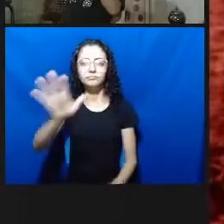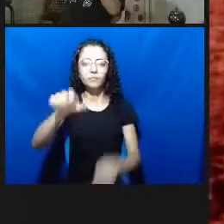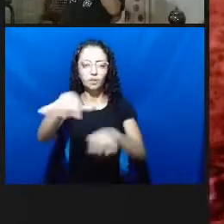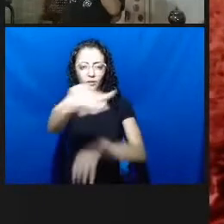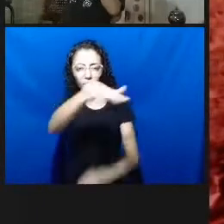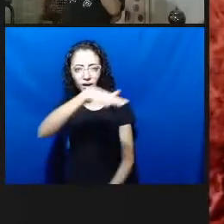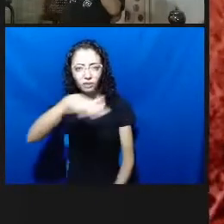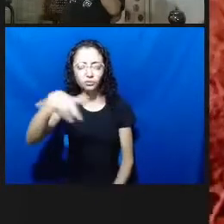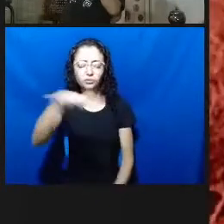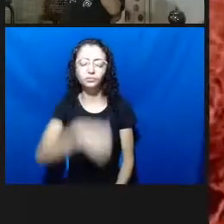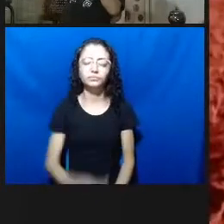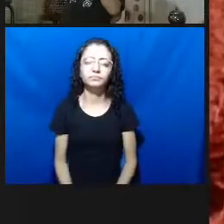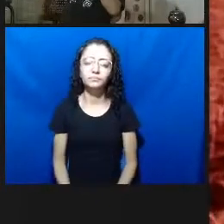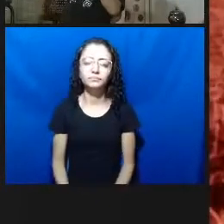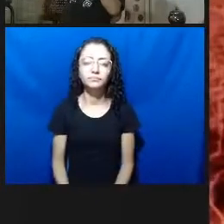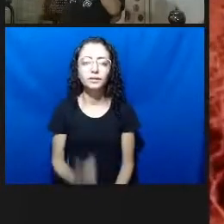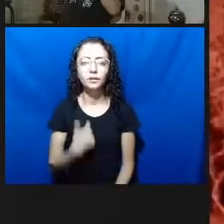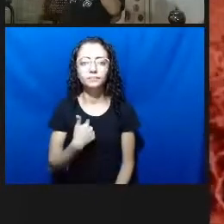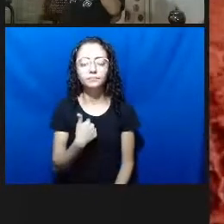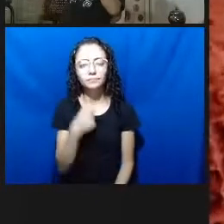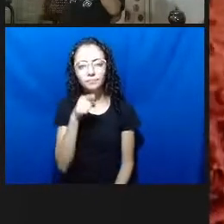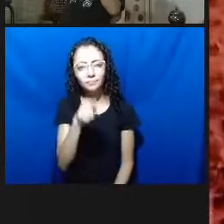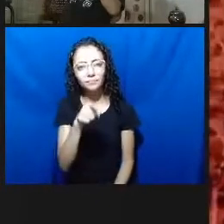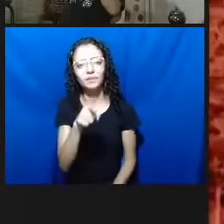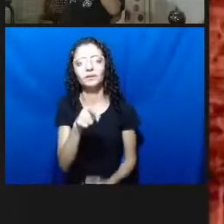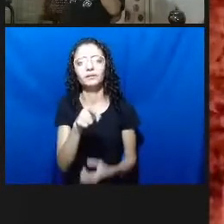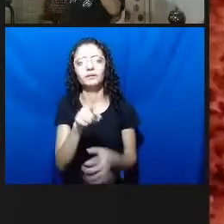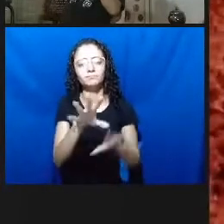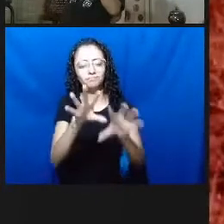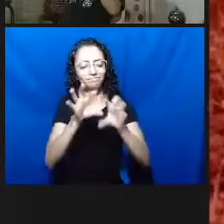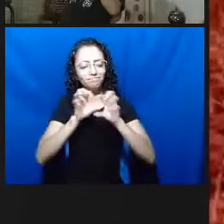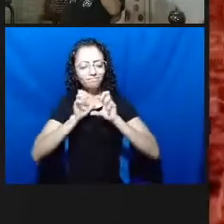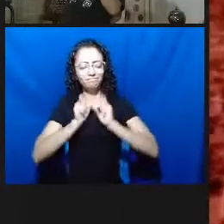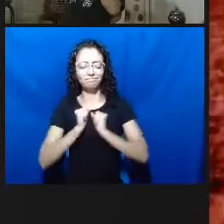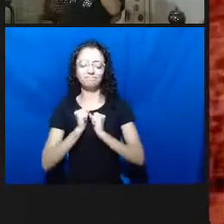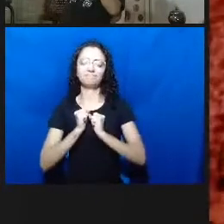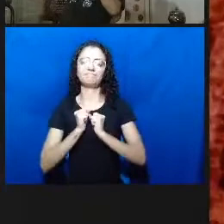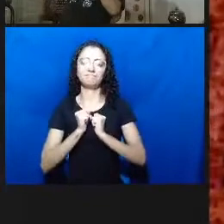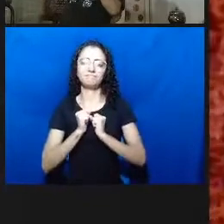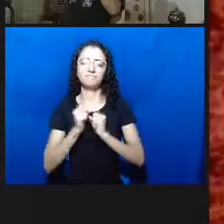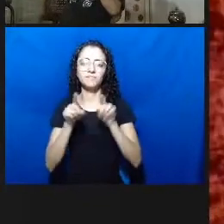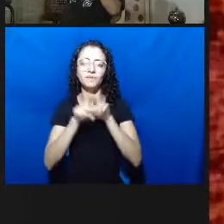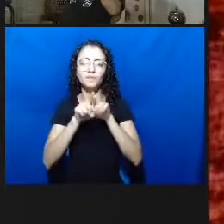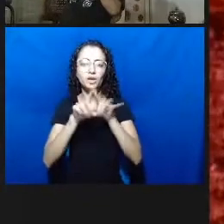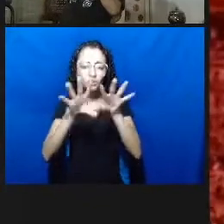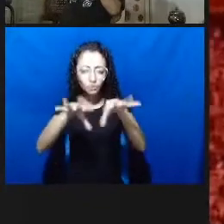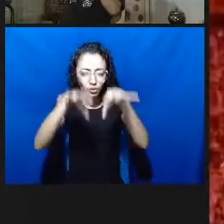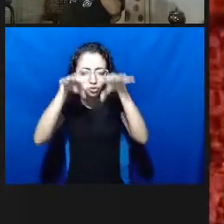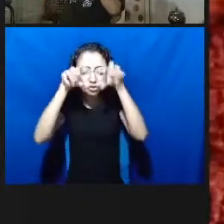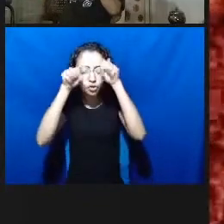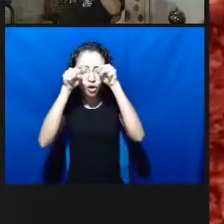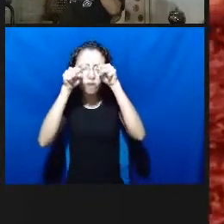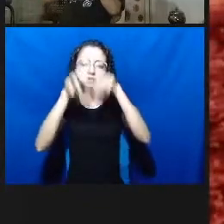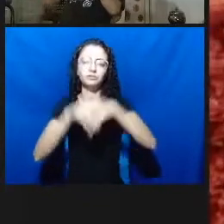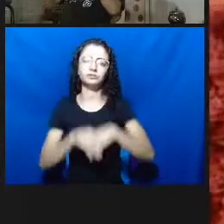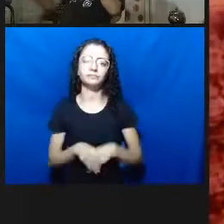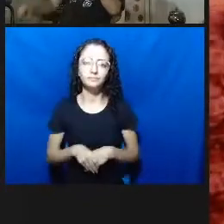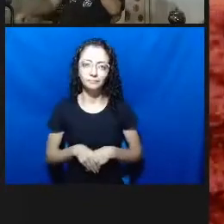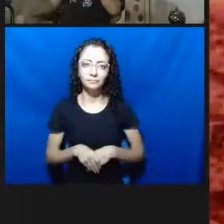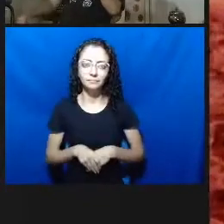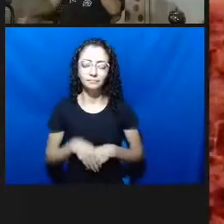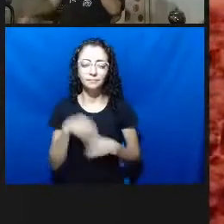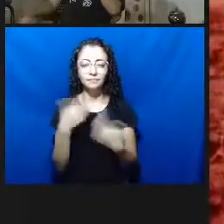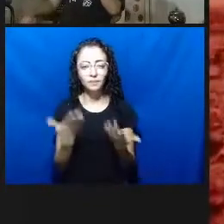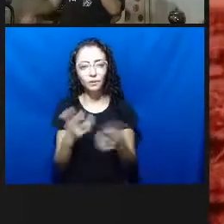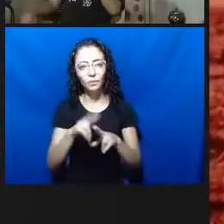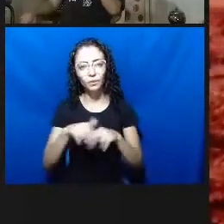ele me acompanha dentro do meu espírito e da minha retina. E é com esse horizonte que eu faço um trabalho